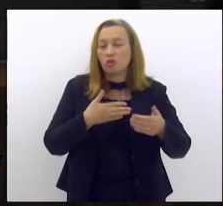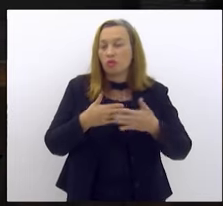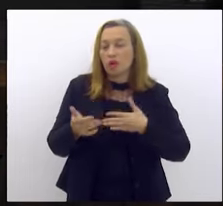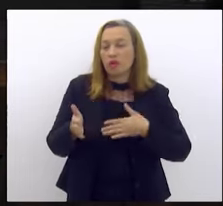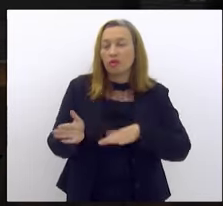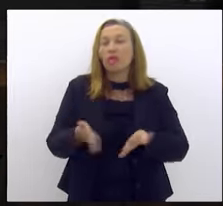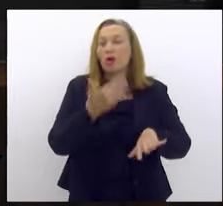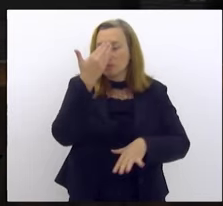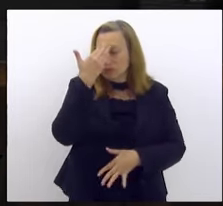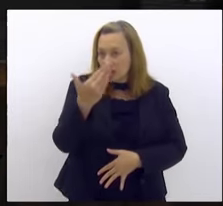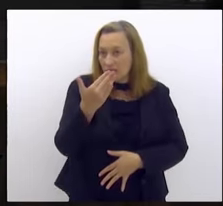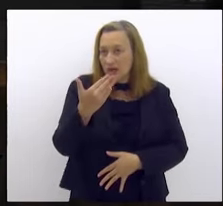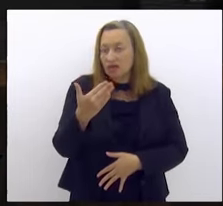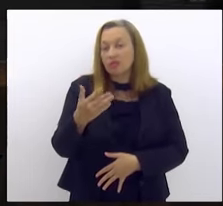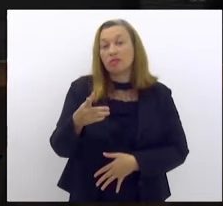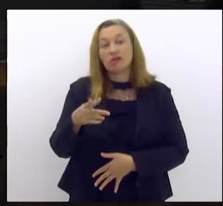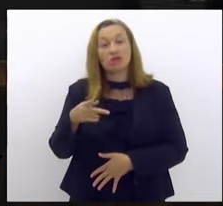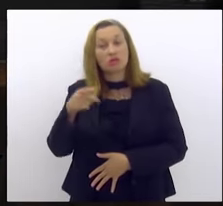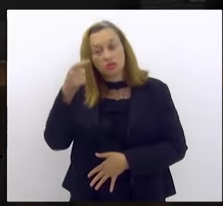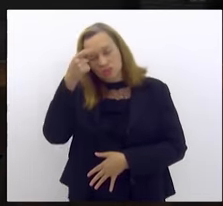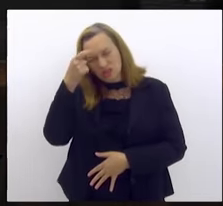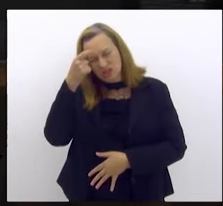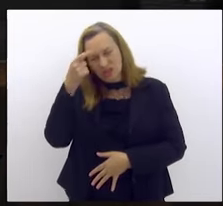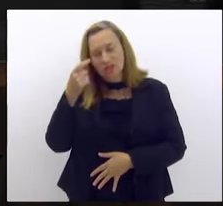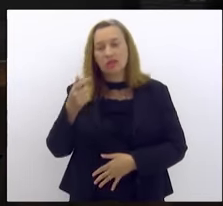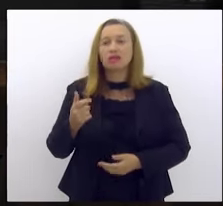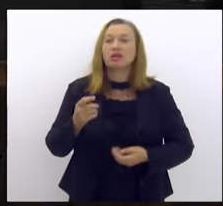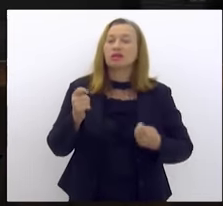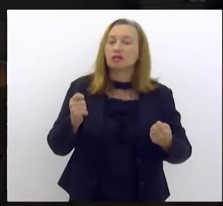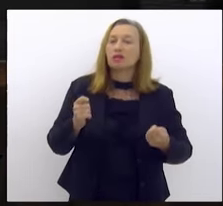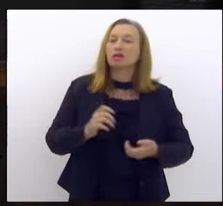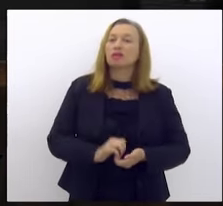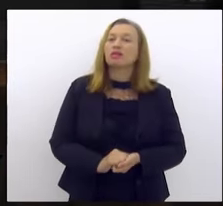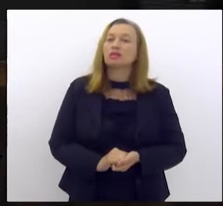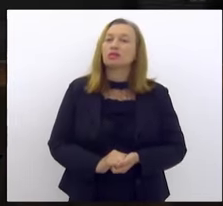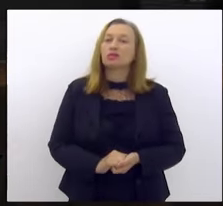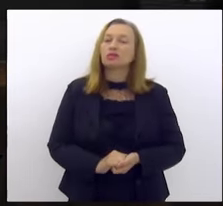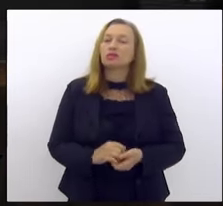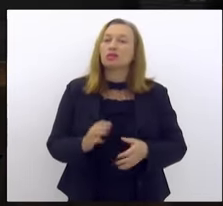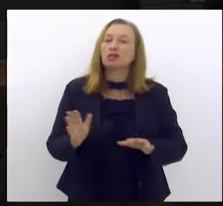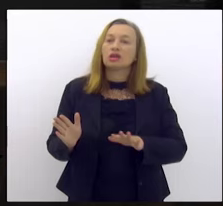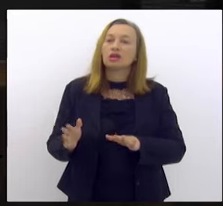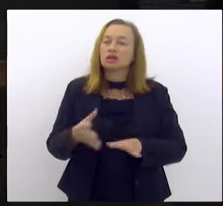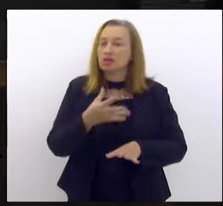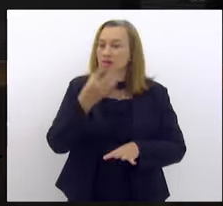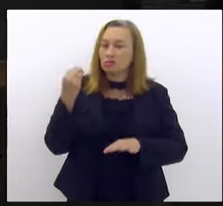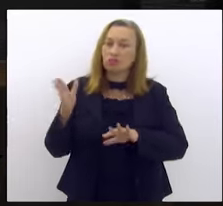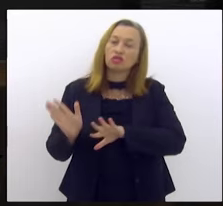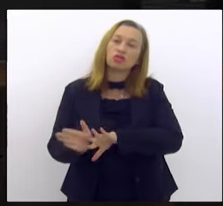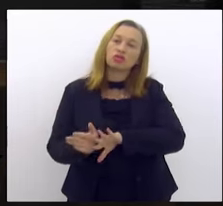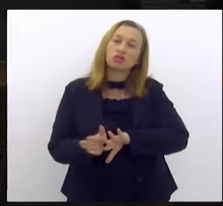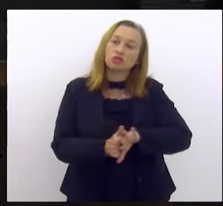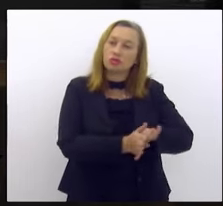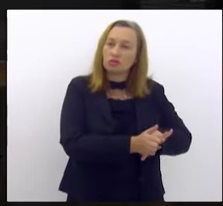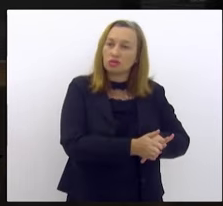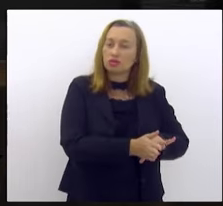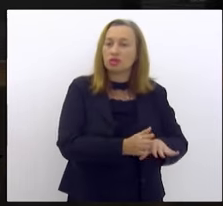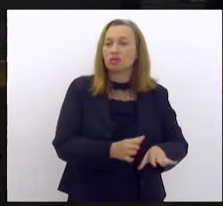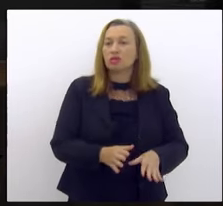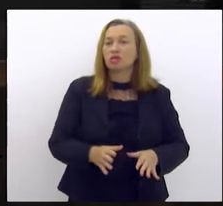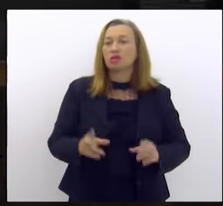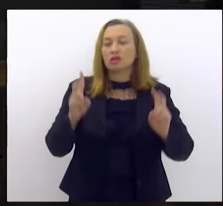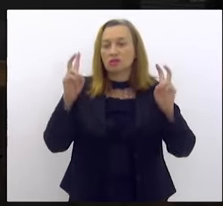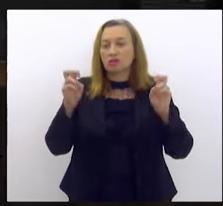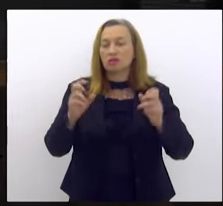obrigado por tua lucidez, espero que de uma vez por todas esse fato esteja superado, e por favor, o meu